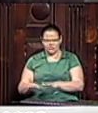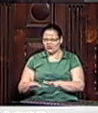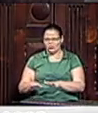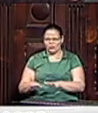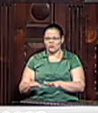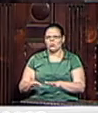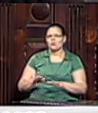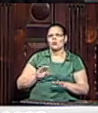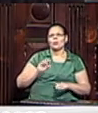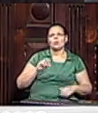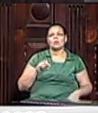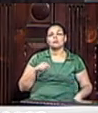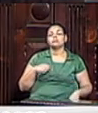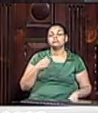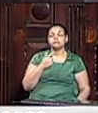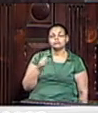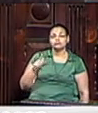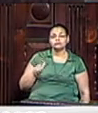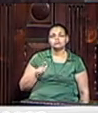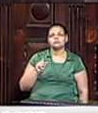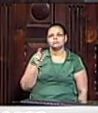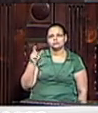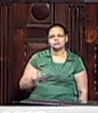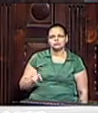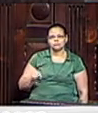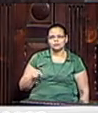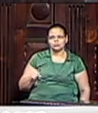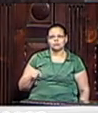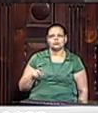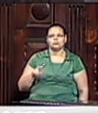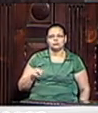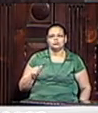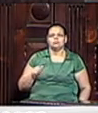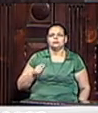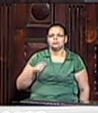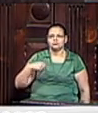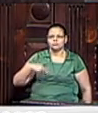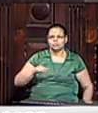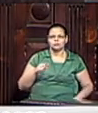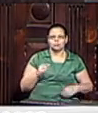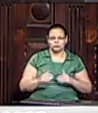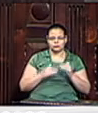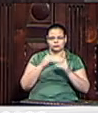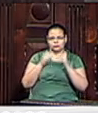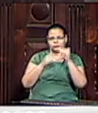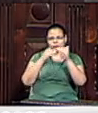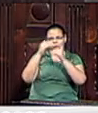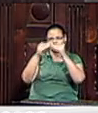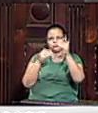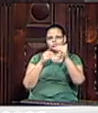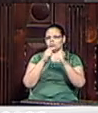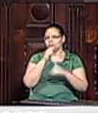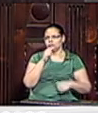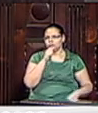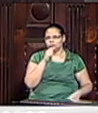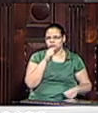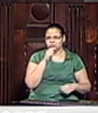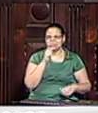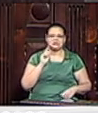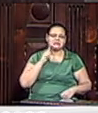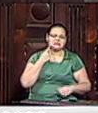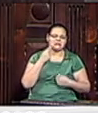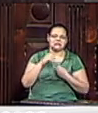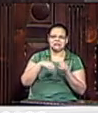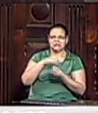parlamento e aqueles que advirão para construir, sem